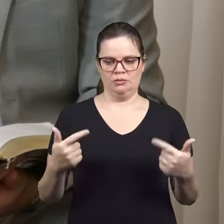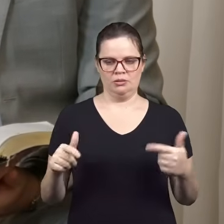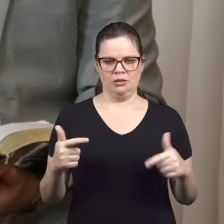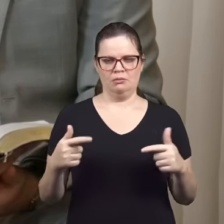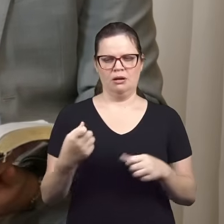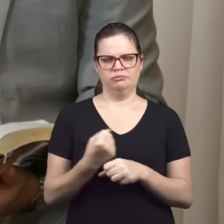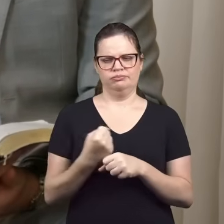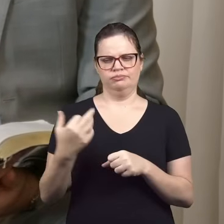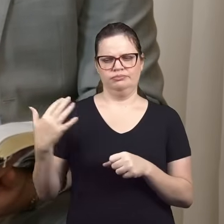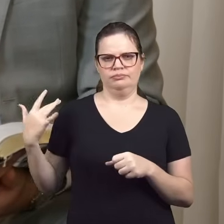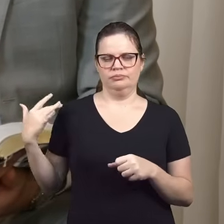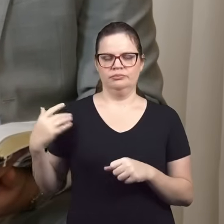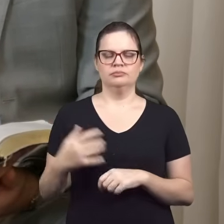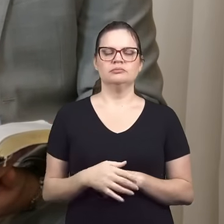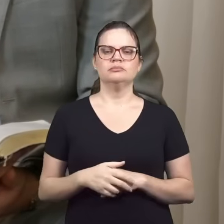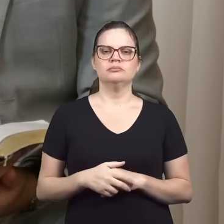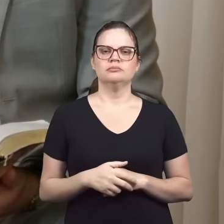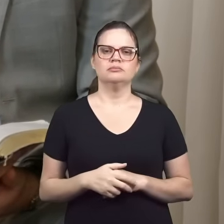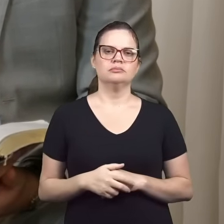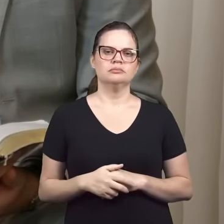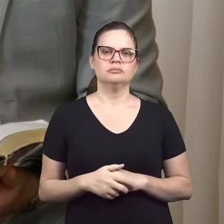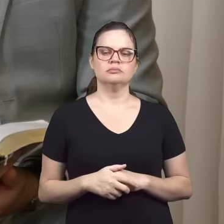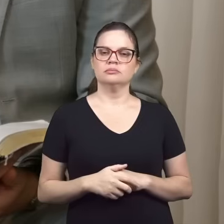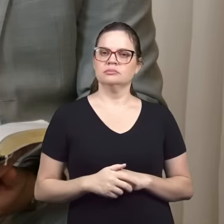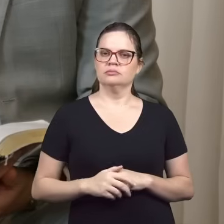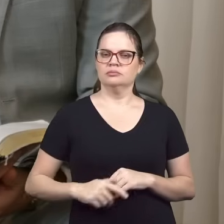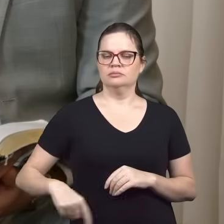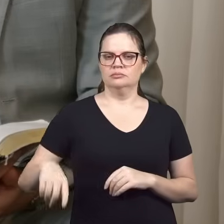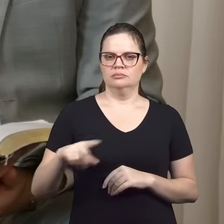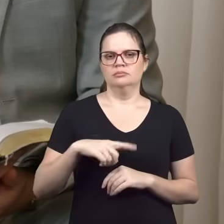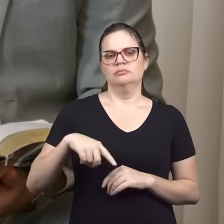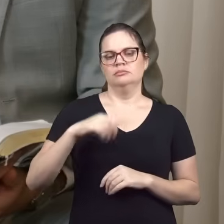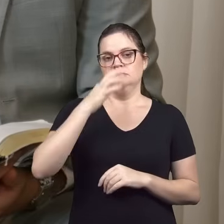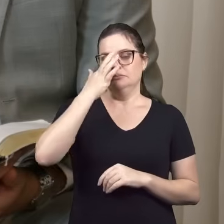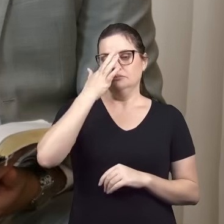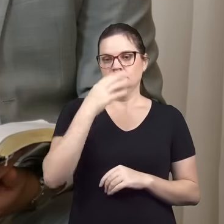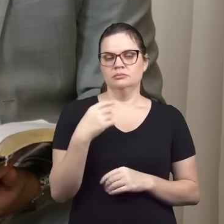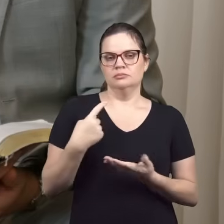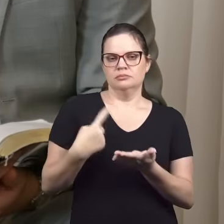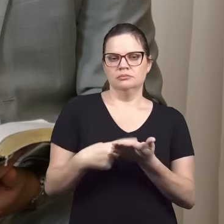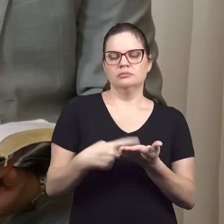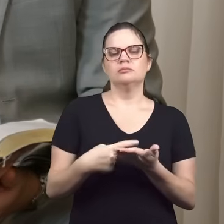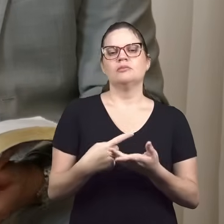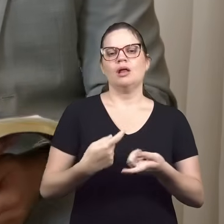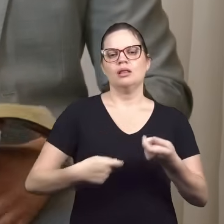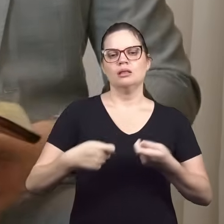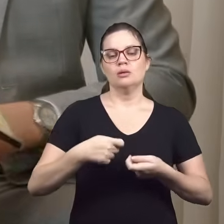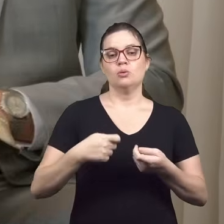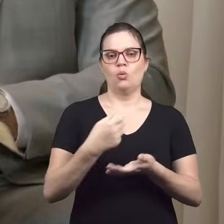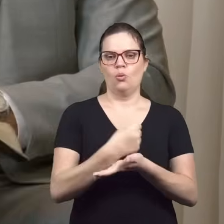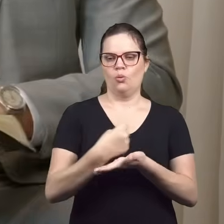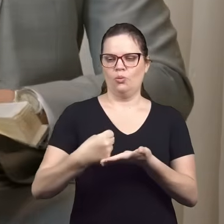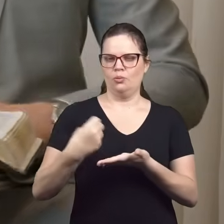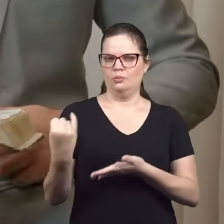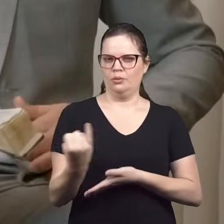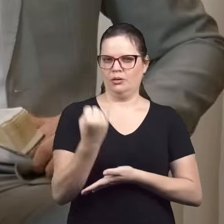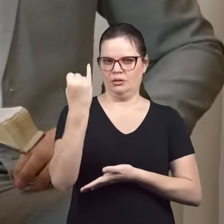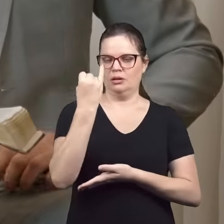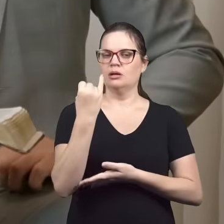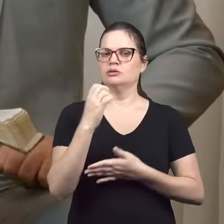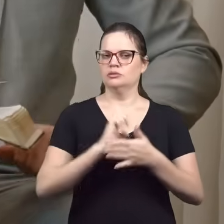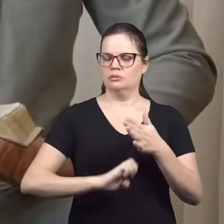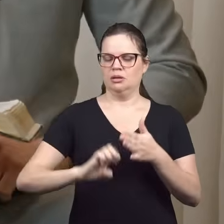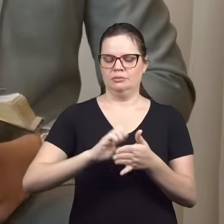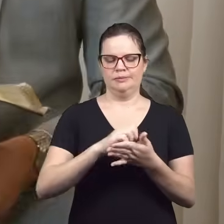anos atrás, nós estávamos numa negociação de um contrato que seria muito importante para a empresa,